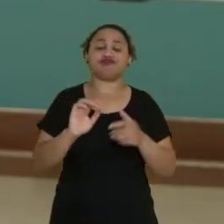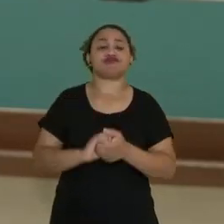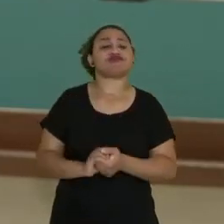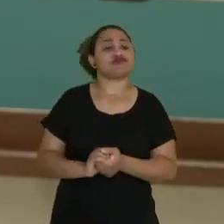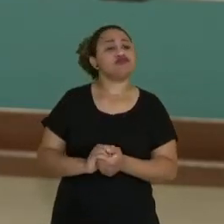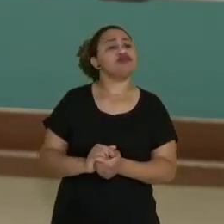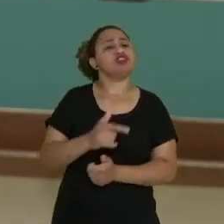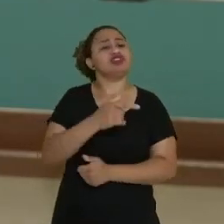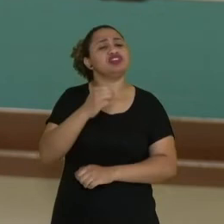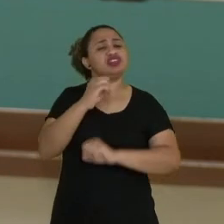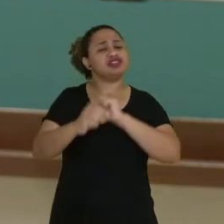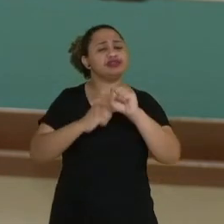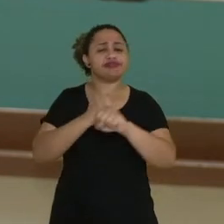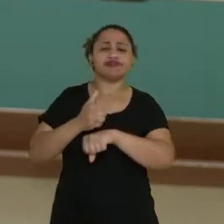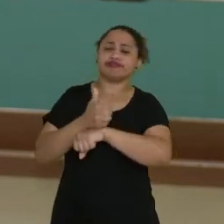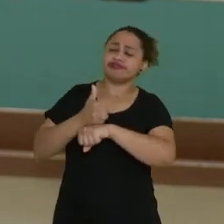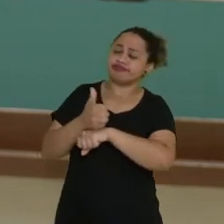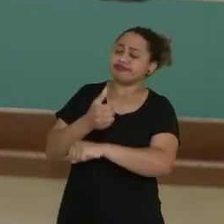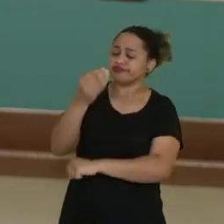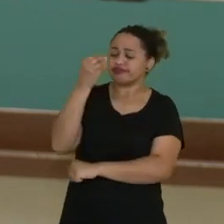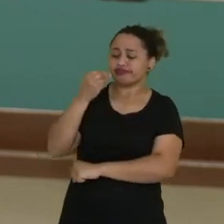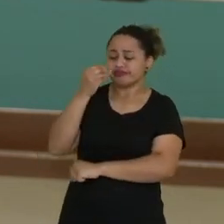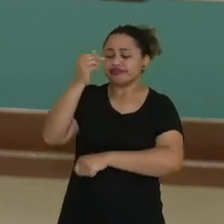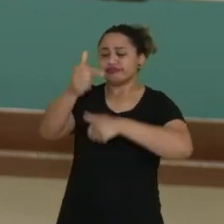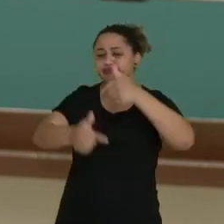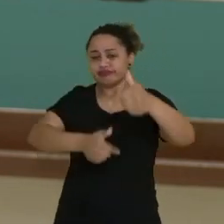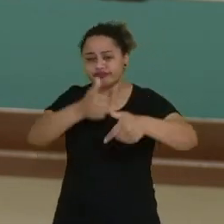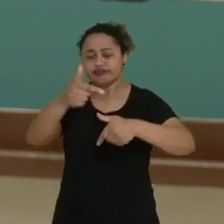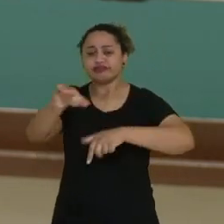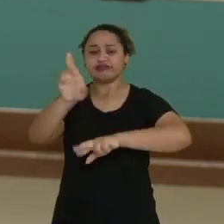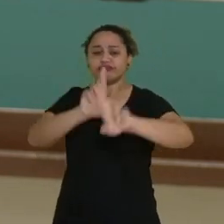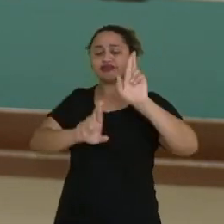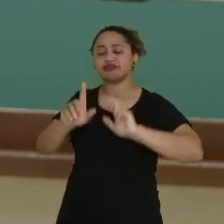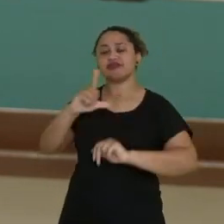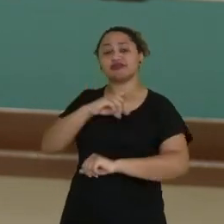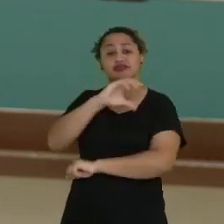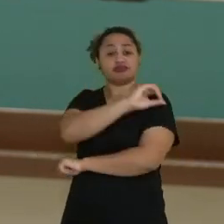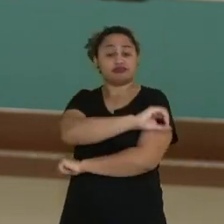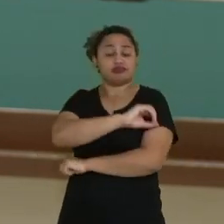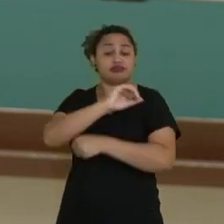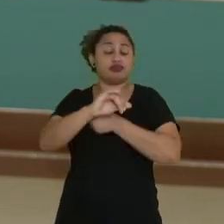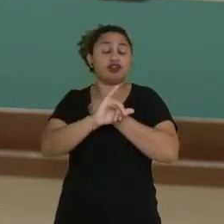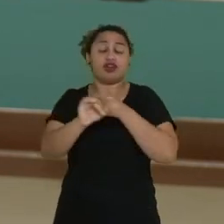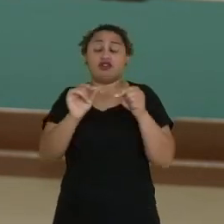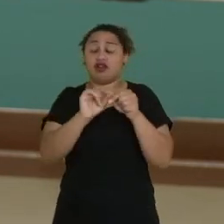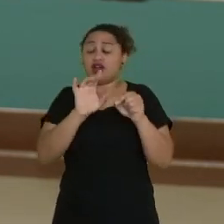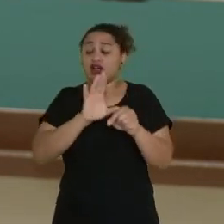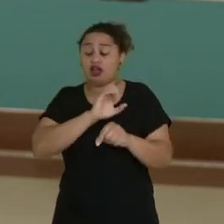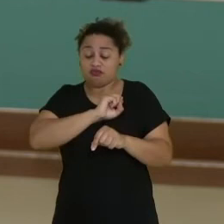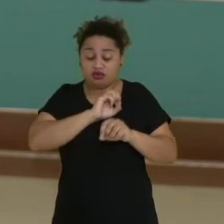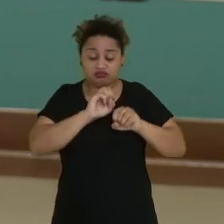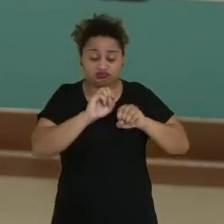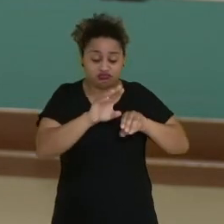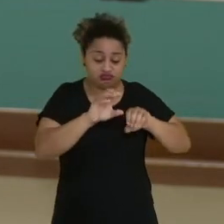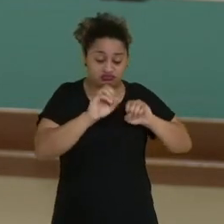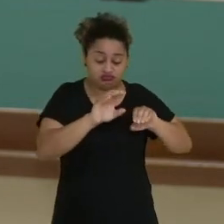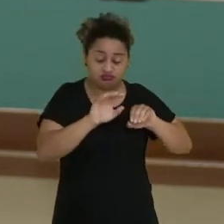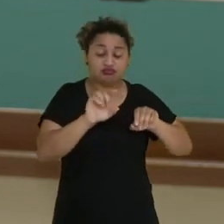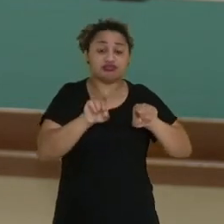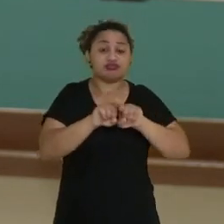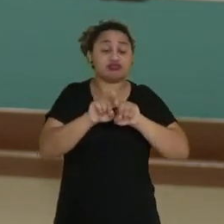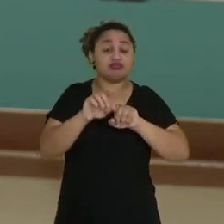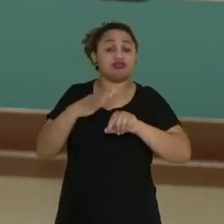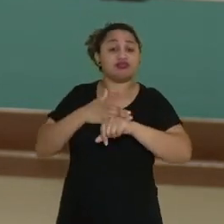anos de profissão, a experiência com o trabalho e os resultados obtidos nas oficinas de crônica renovam o meu amor pela educação e pela